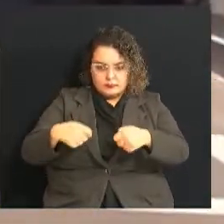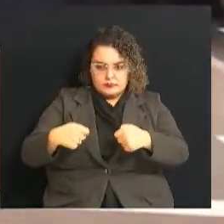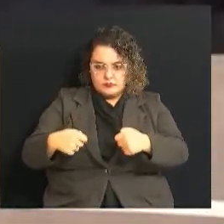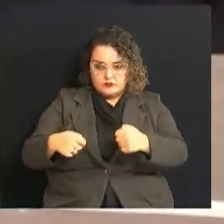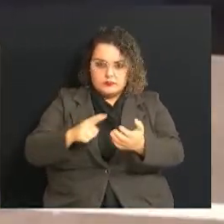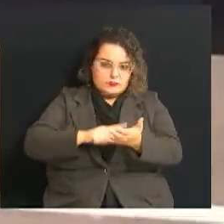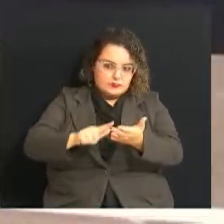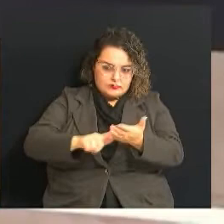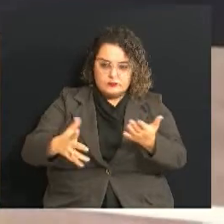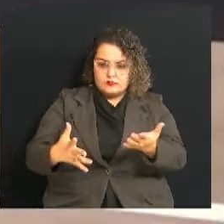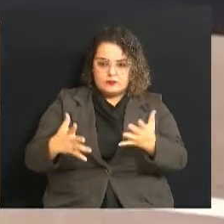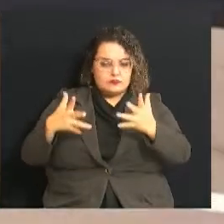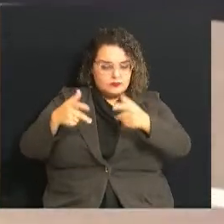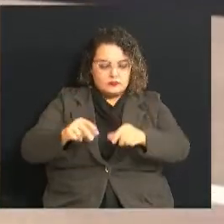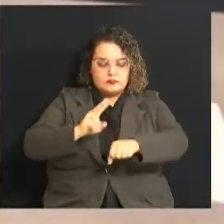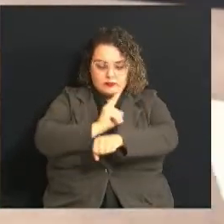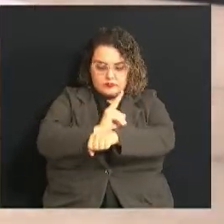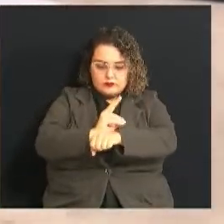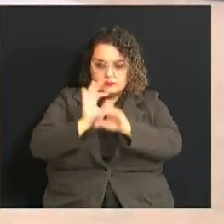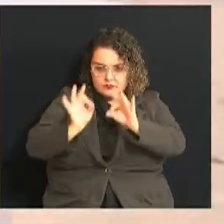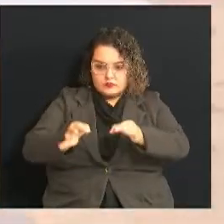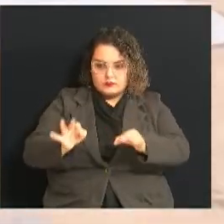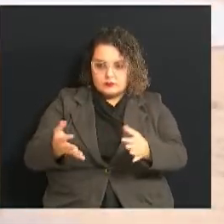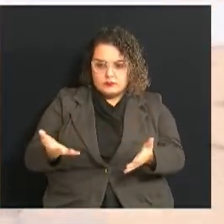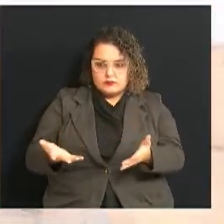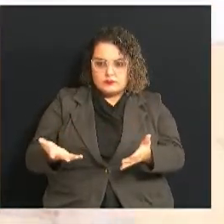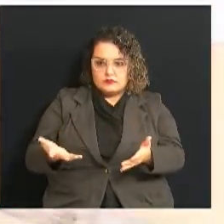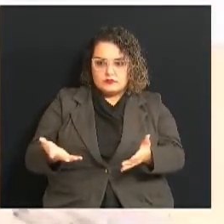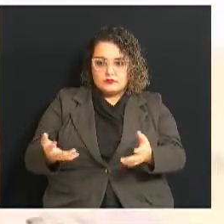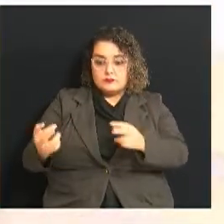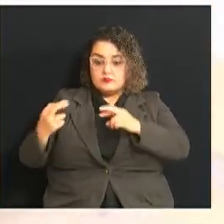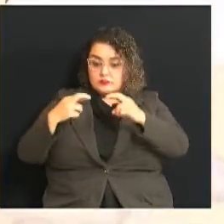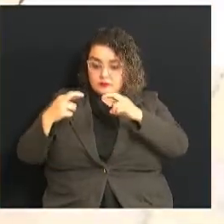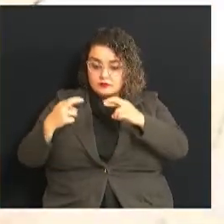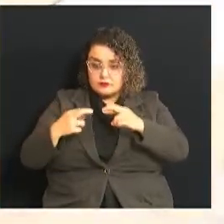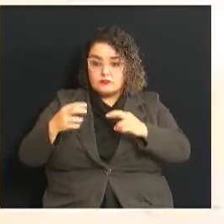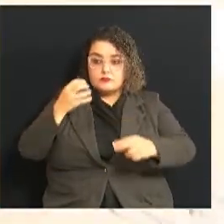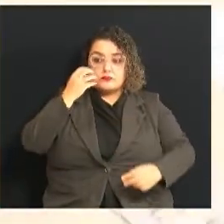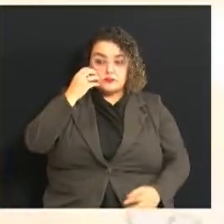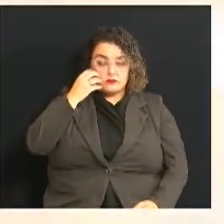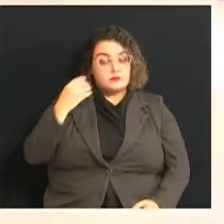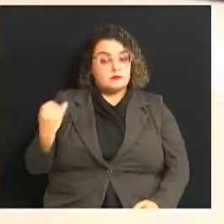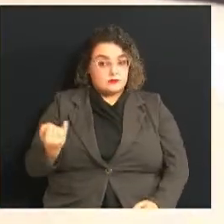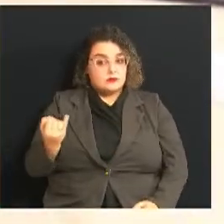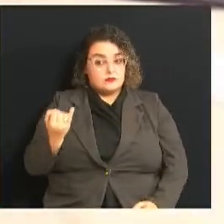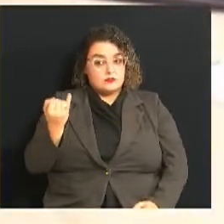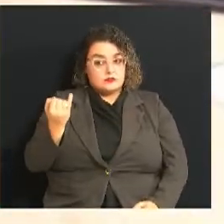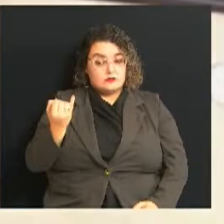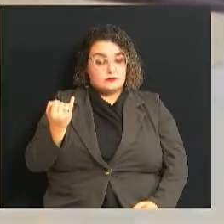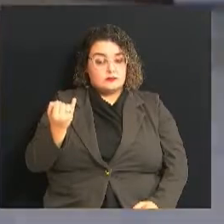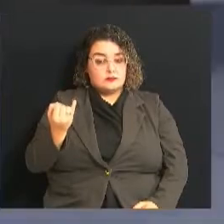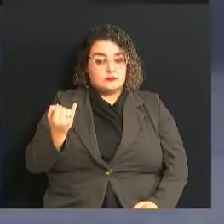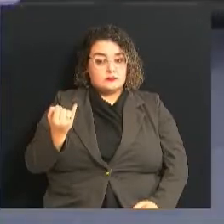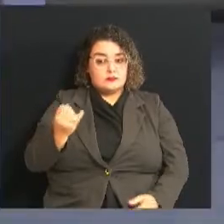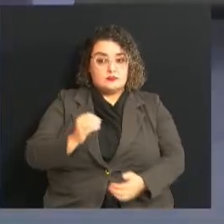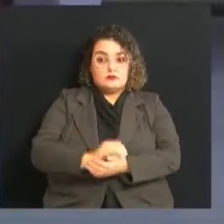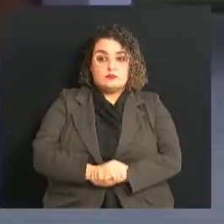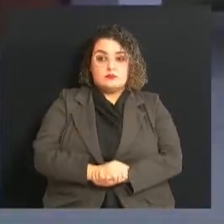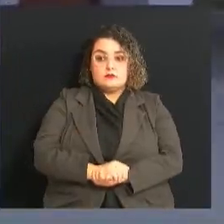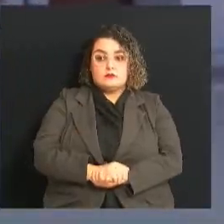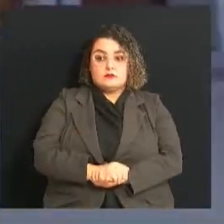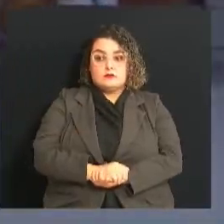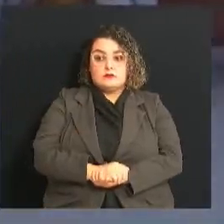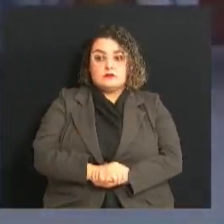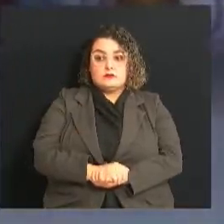tal estão preservadas, né? E acho que uma observação, né, André, que foi interessante é a necessidade, a tentativa de